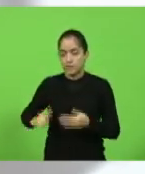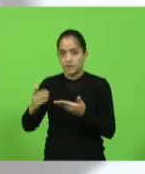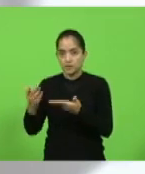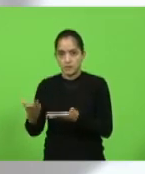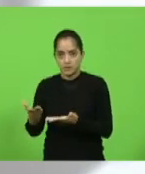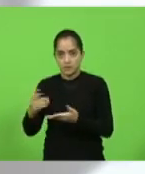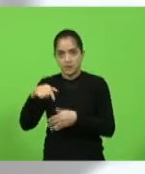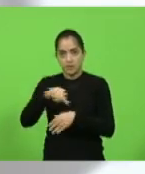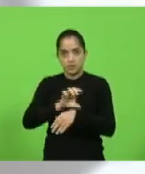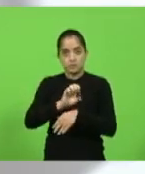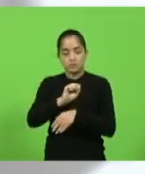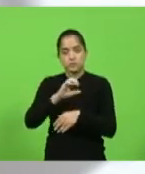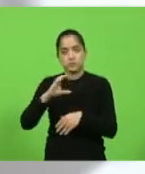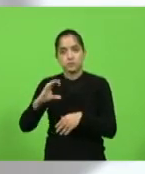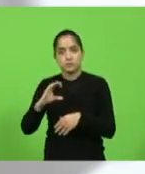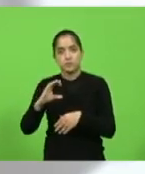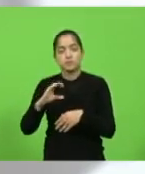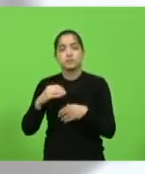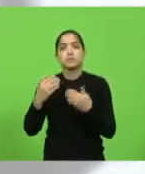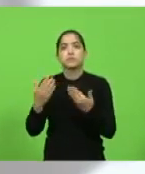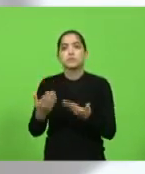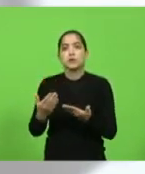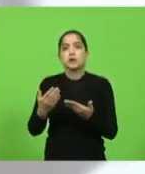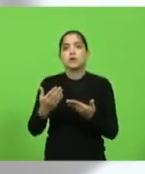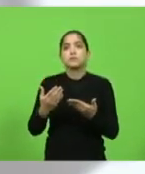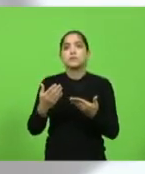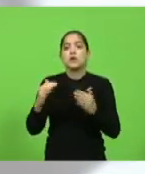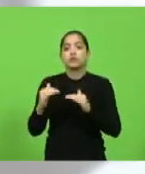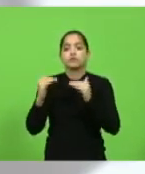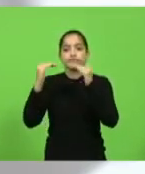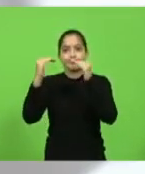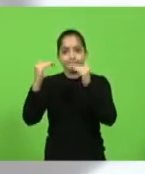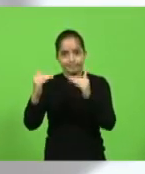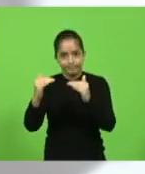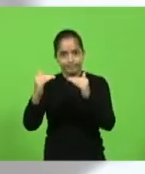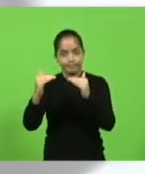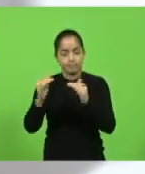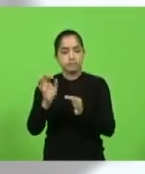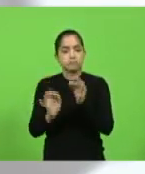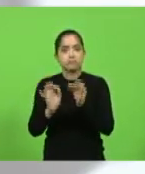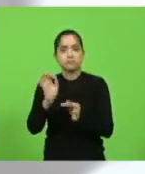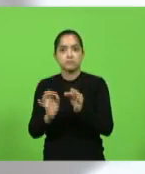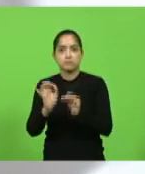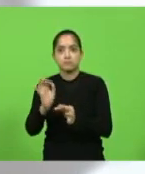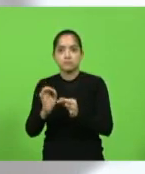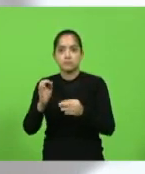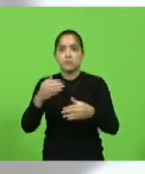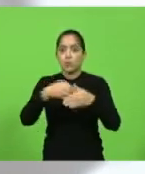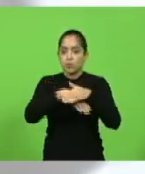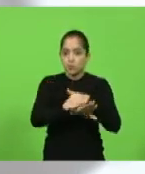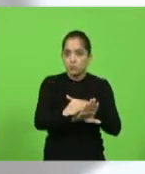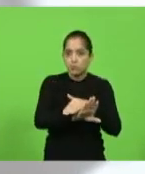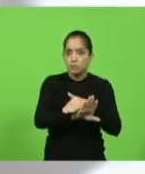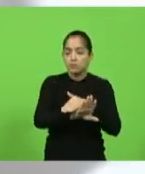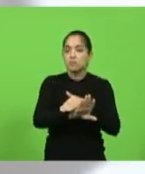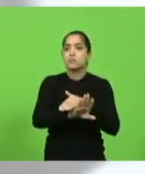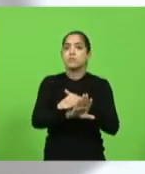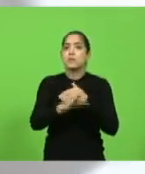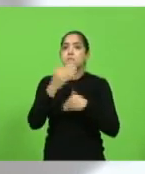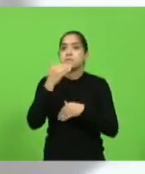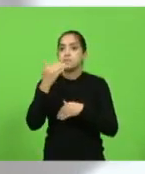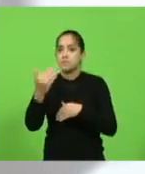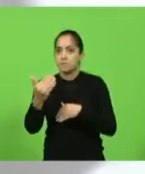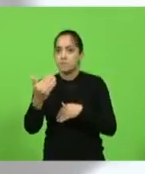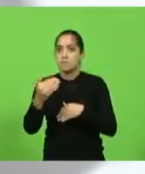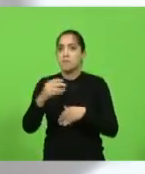Santa Catarina, entende os tribunais superiores que, uma vez requerido o arquivamento do inquérito policial pelo Ministério